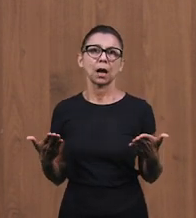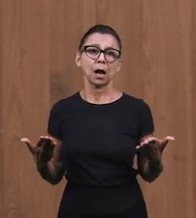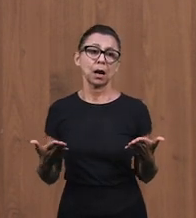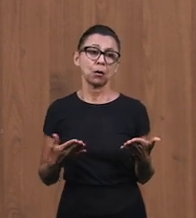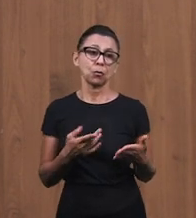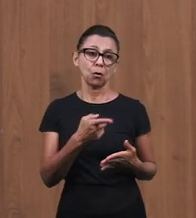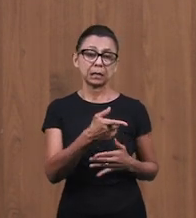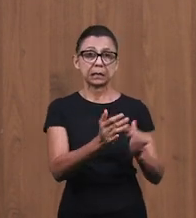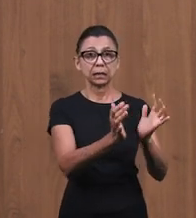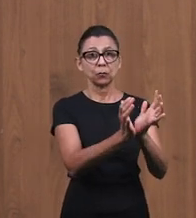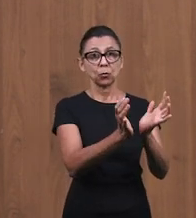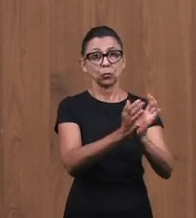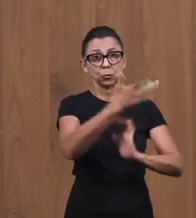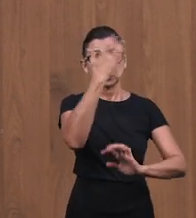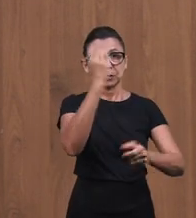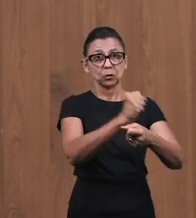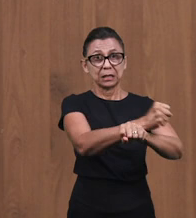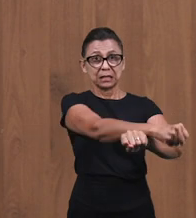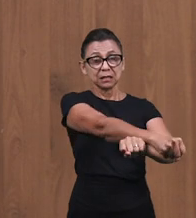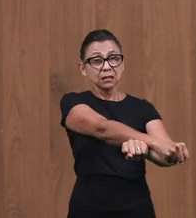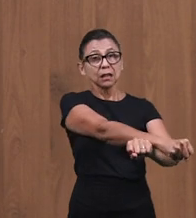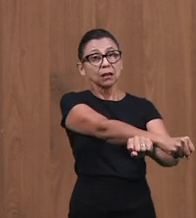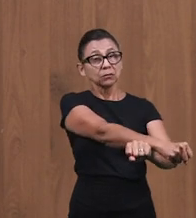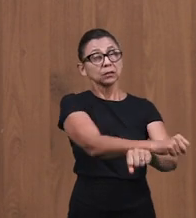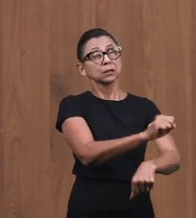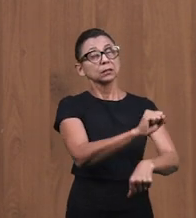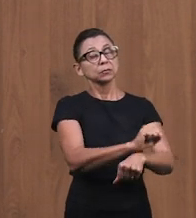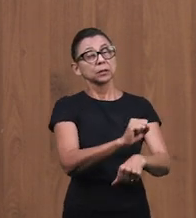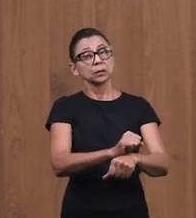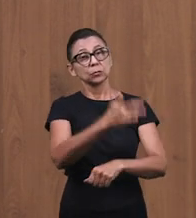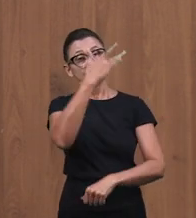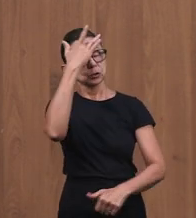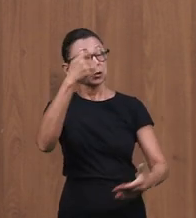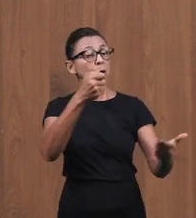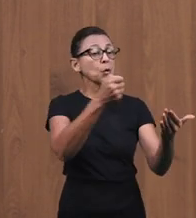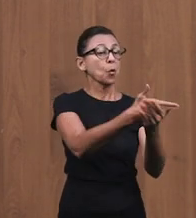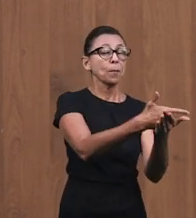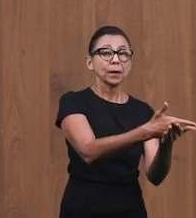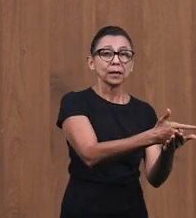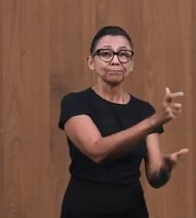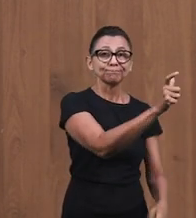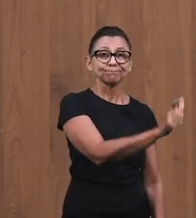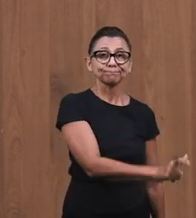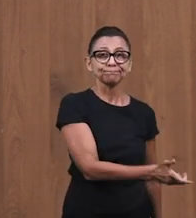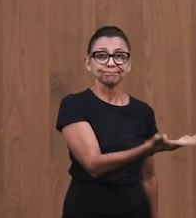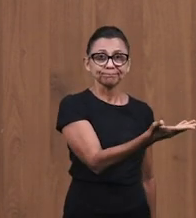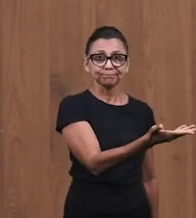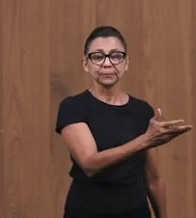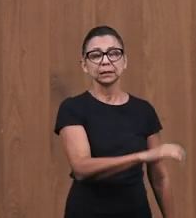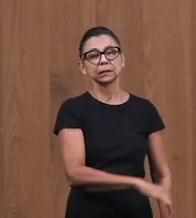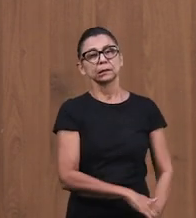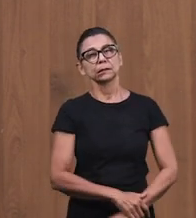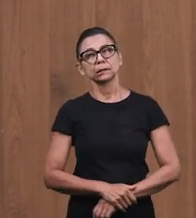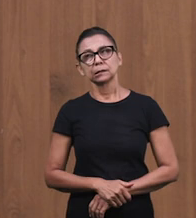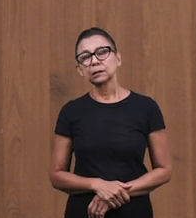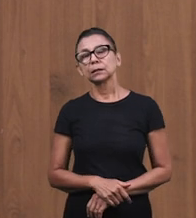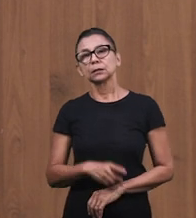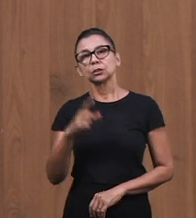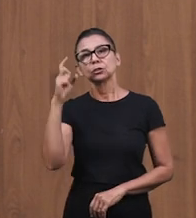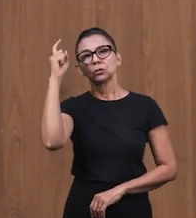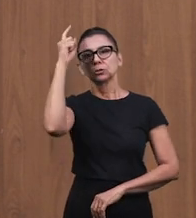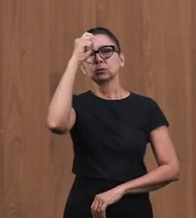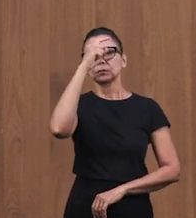mercado de escravos para ser avaliado e comprado por alguém. Mas, queridos, apesar de toda aquela situação